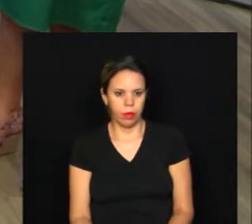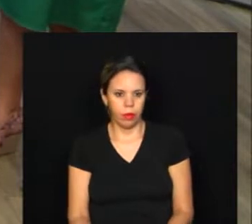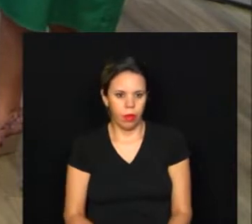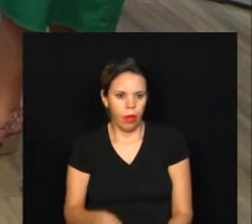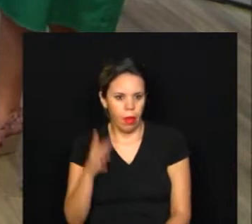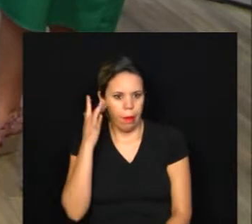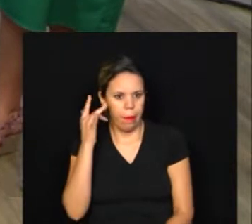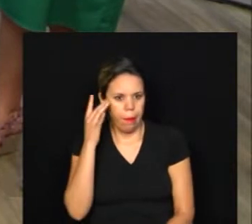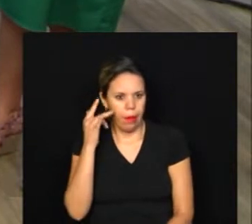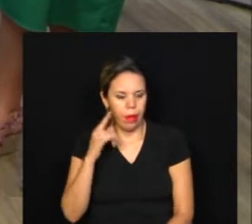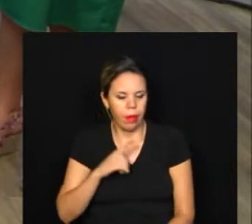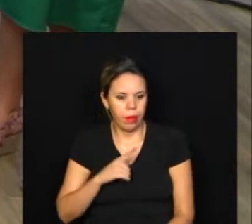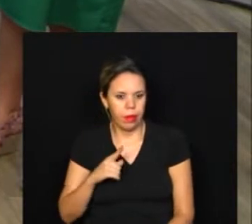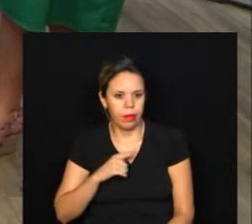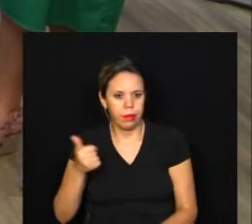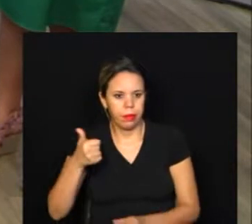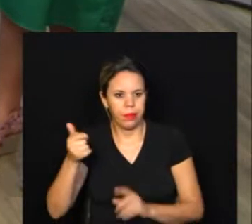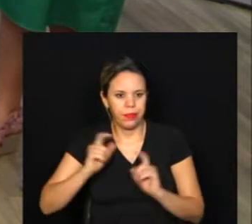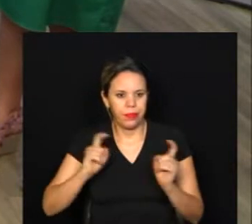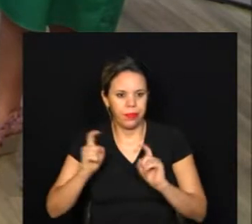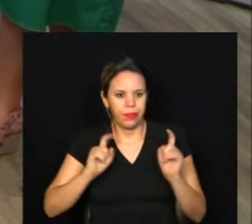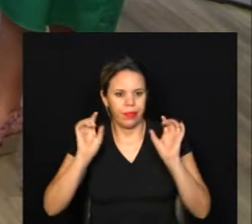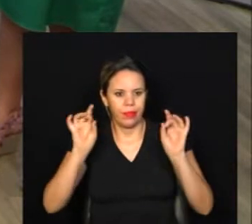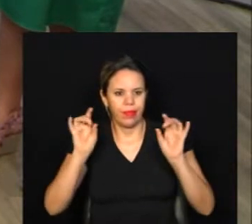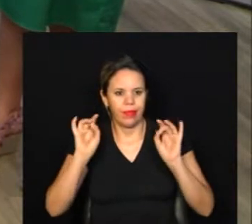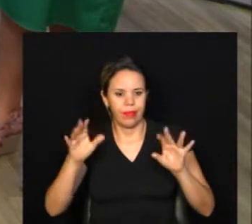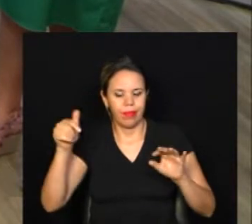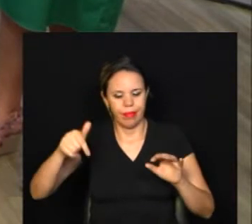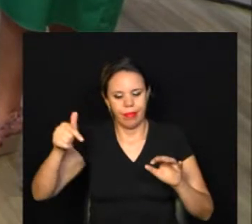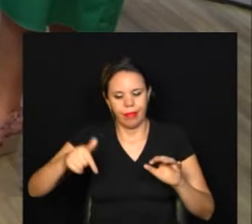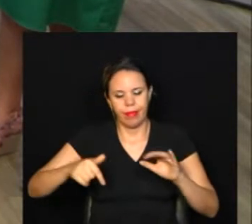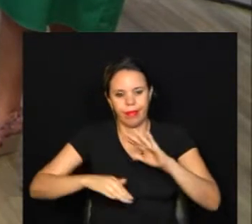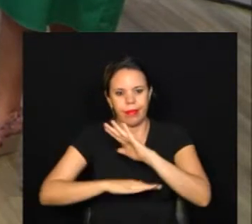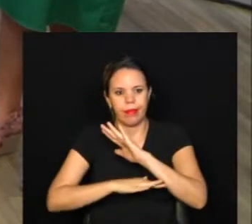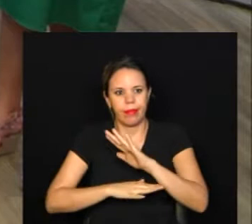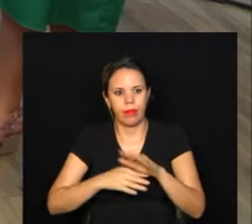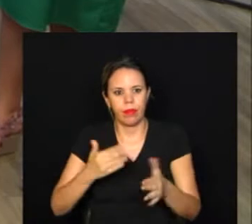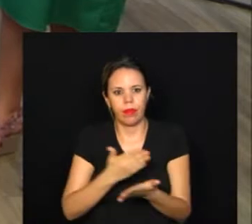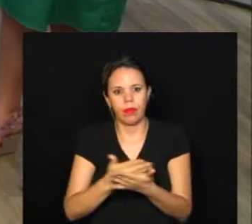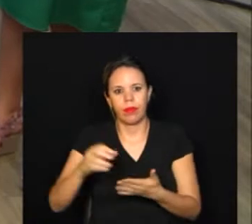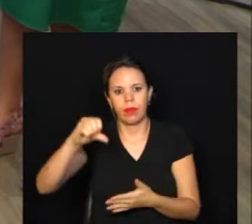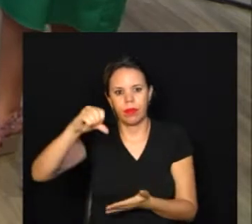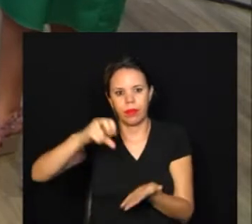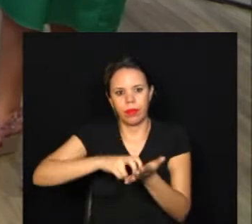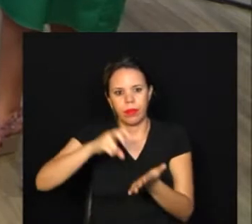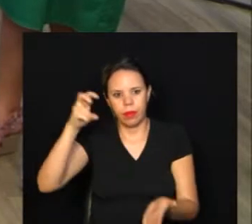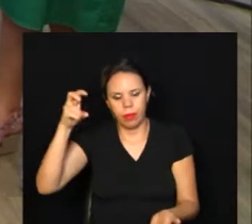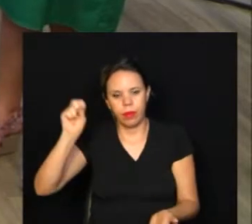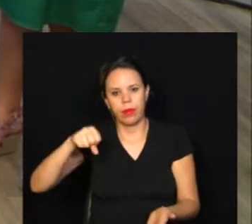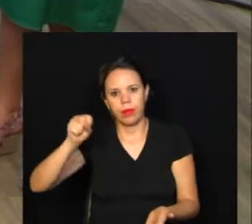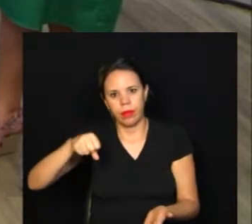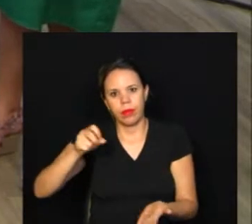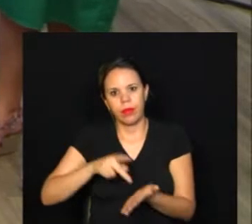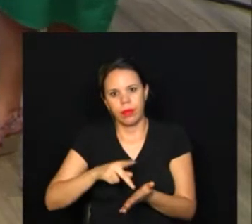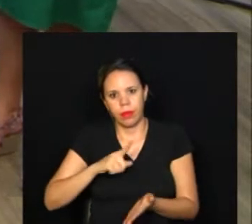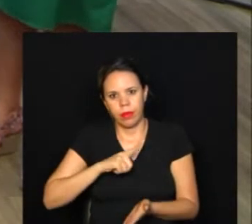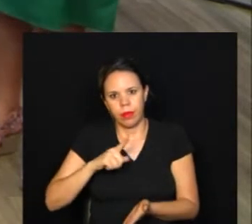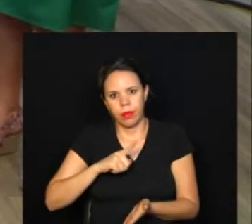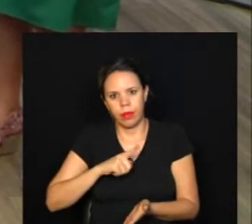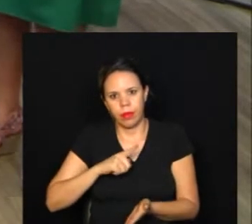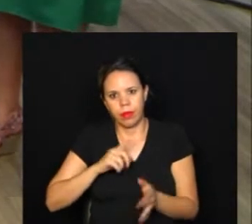Abreu, teremos a primeira reunião extraordinária, começando às 9 horas da manhã? Isso mesmo, teremos a